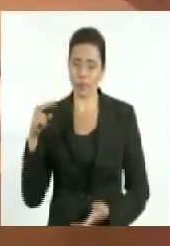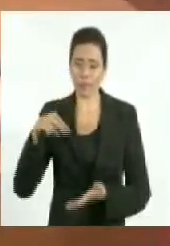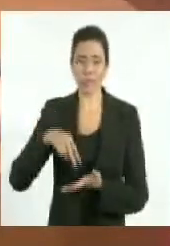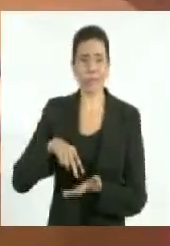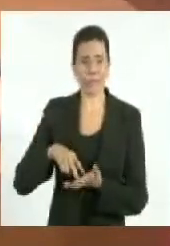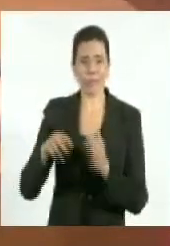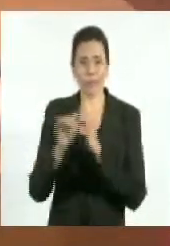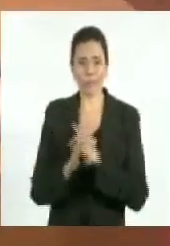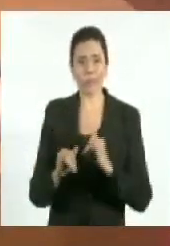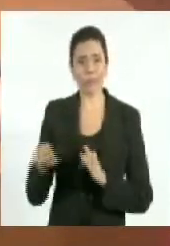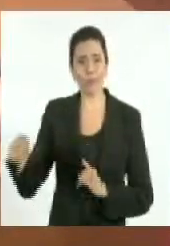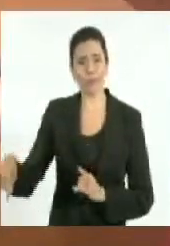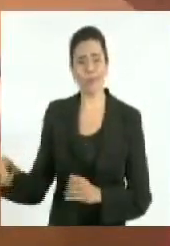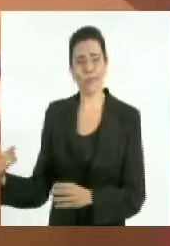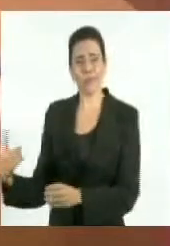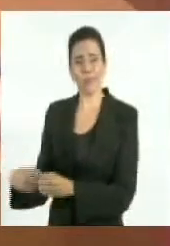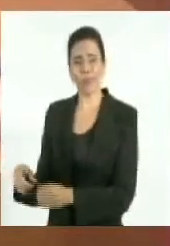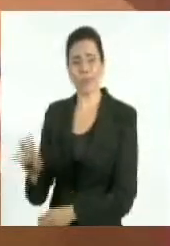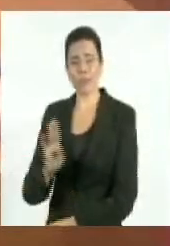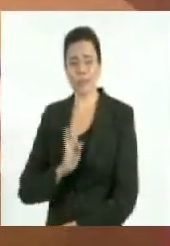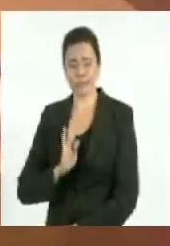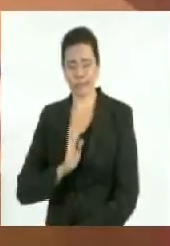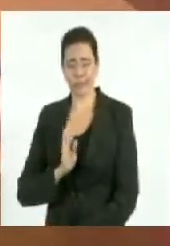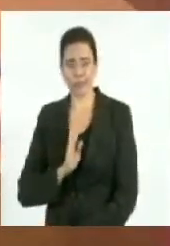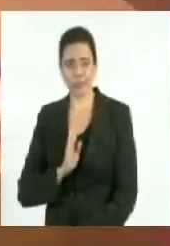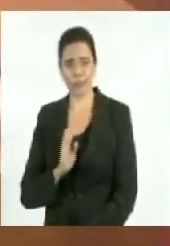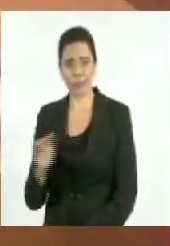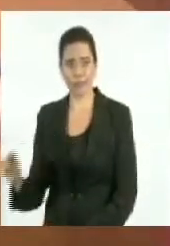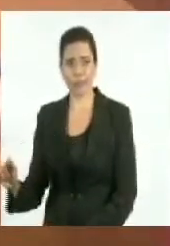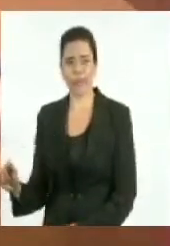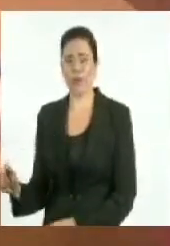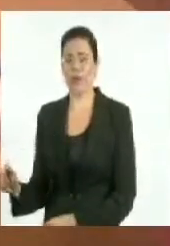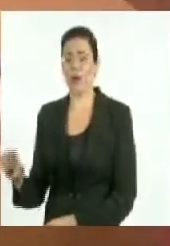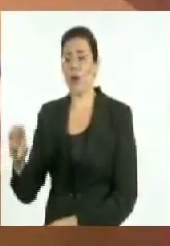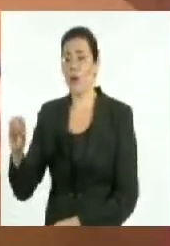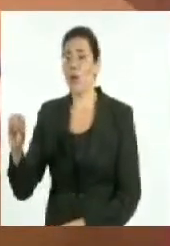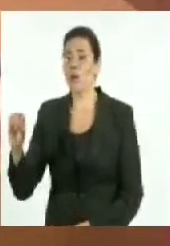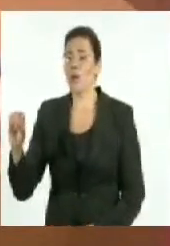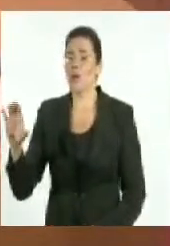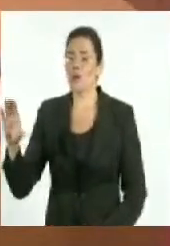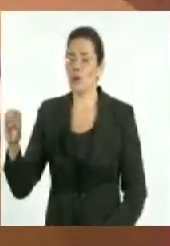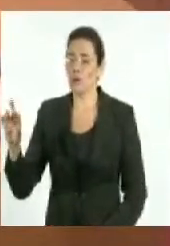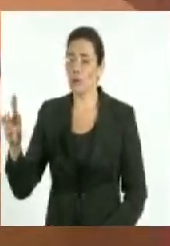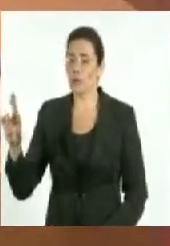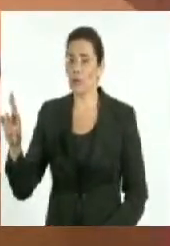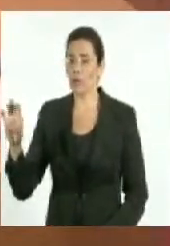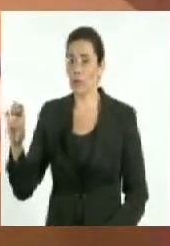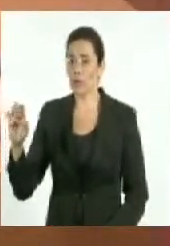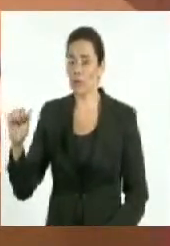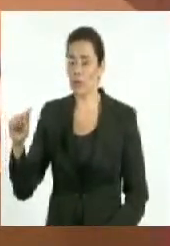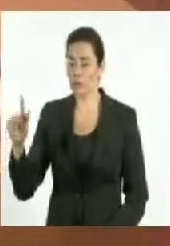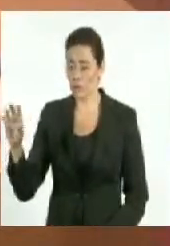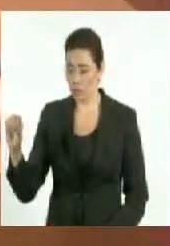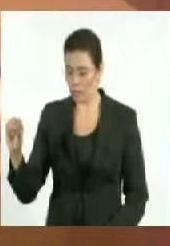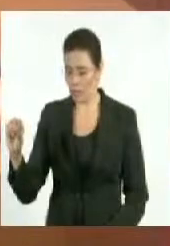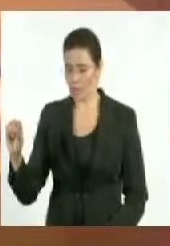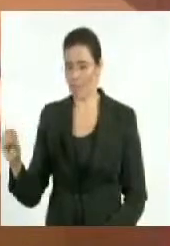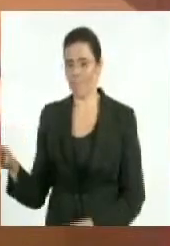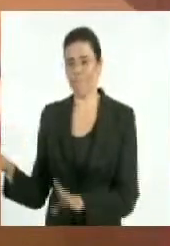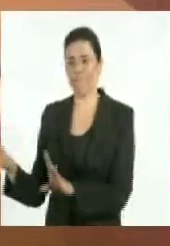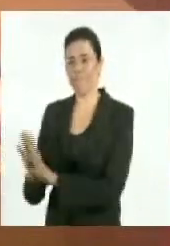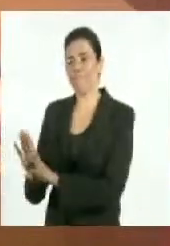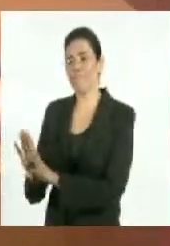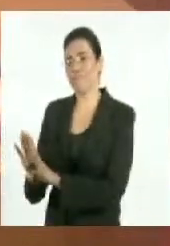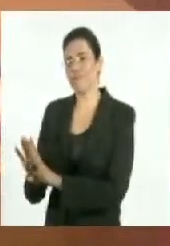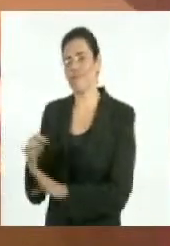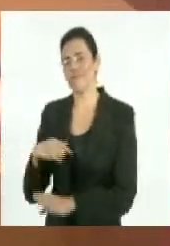não do futebol, o que tem que ser visto é o esporte, e dentro do esporte, o futebol, porque é o esporte